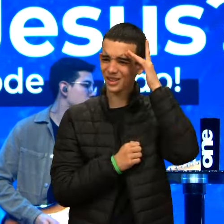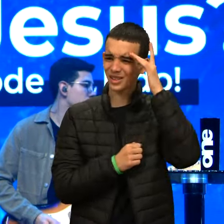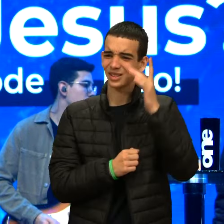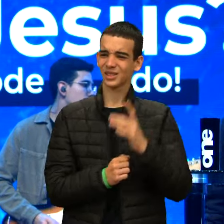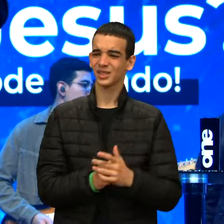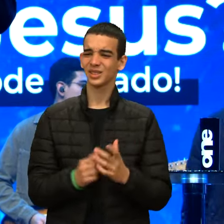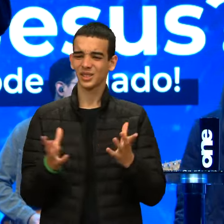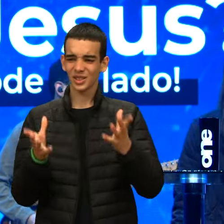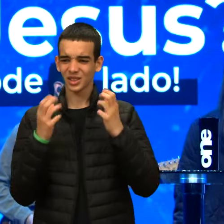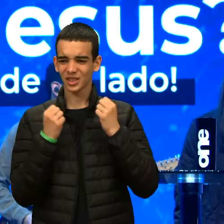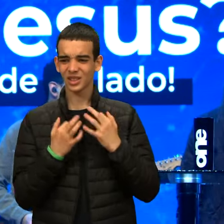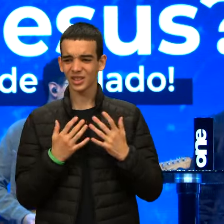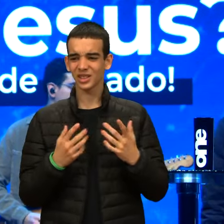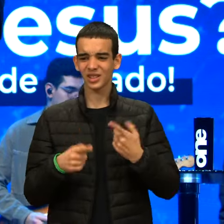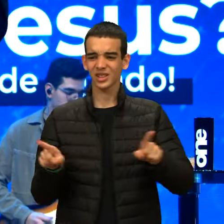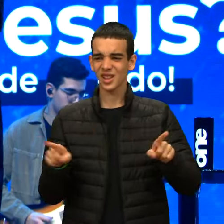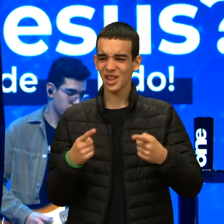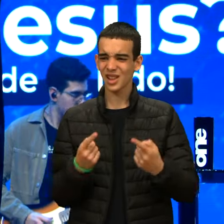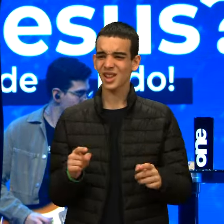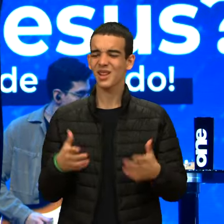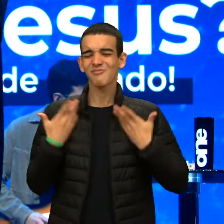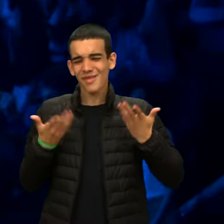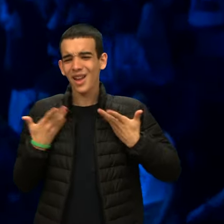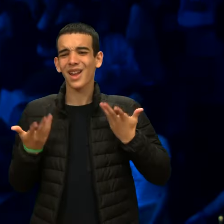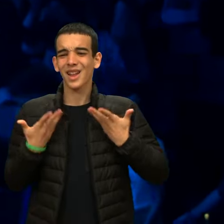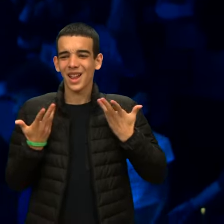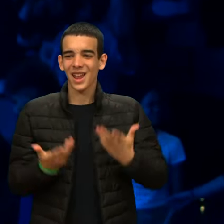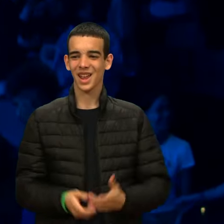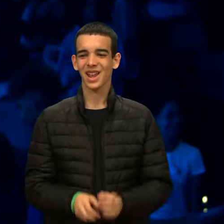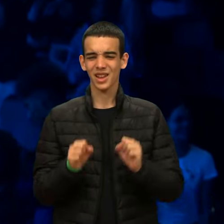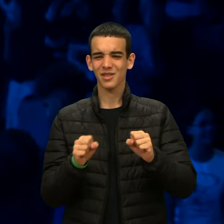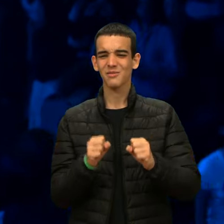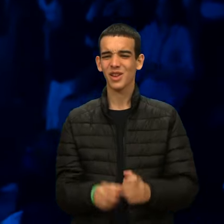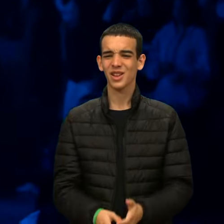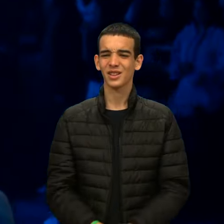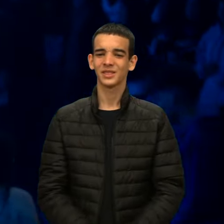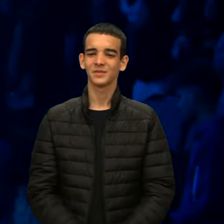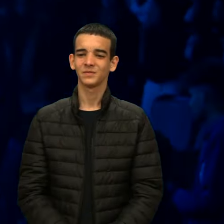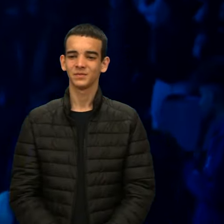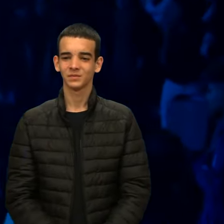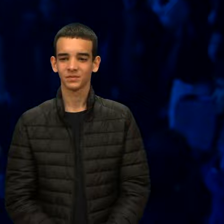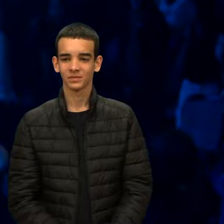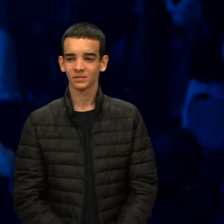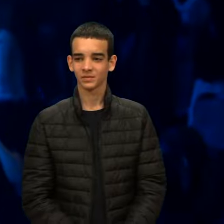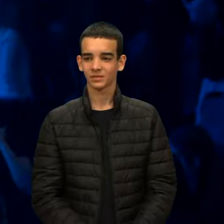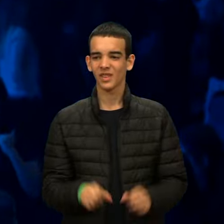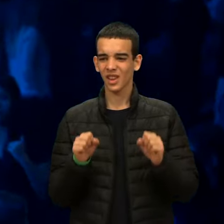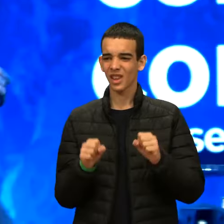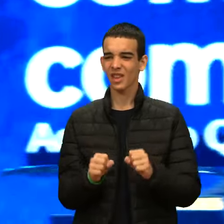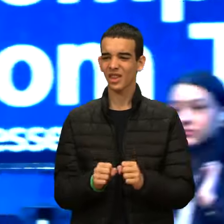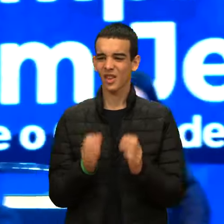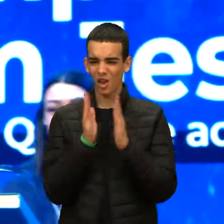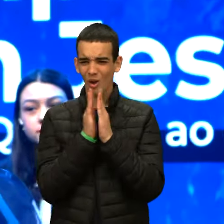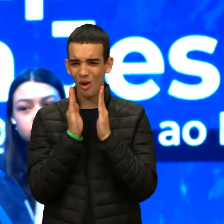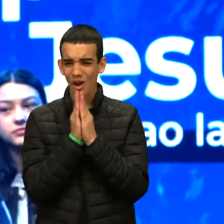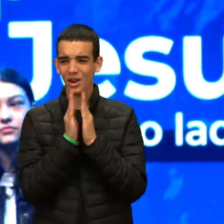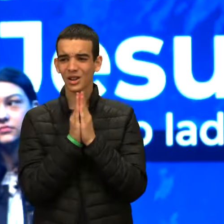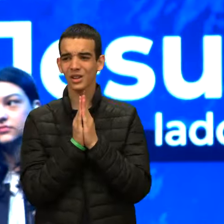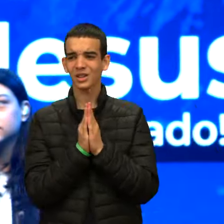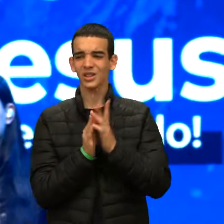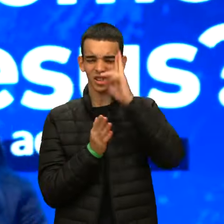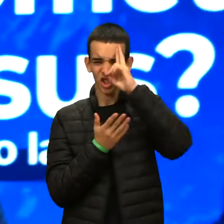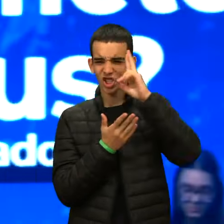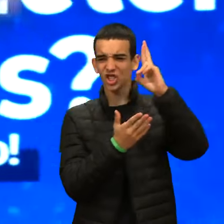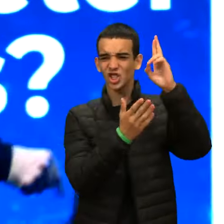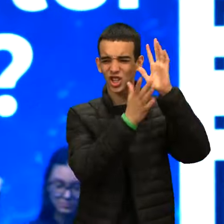Deus com as músicas mais alegres, você pode vir, tá bom? Feche os seus olhos e vamos orar assim: Senhor Jesus,